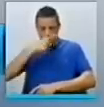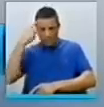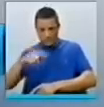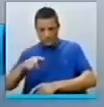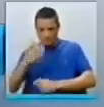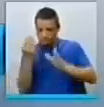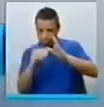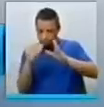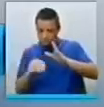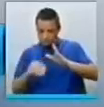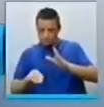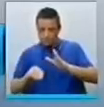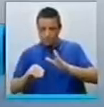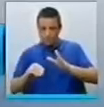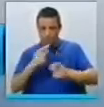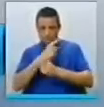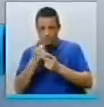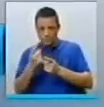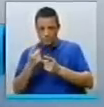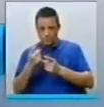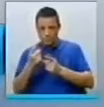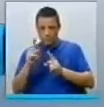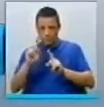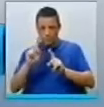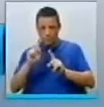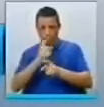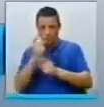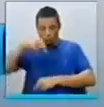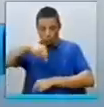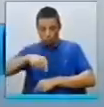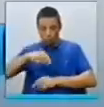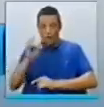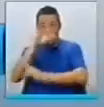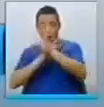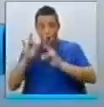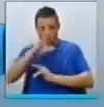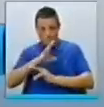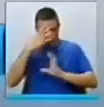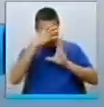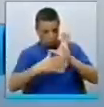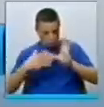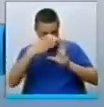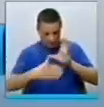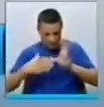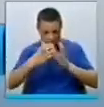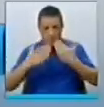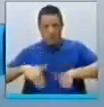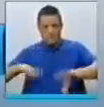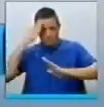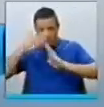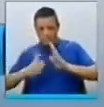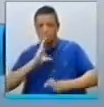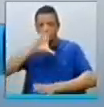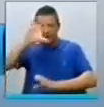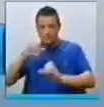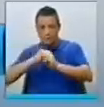implementar dado o nosso caráter mediterrânico sul da Europa é complexo e o que tem acontecido e veja que por exemplo nos países